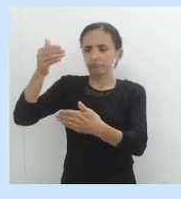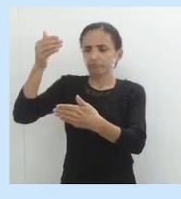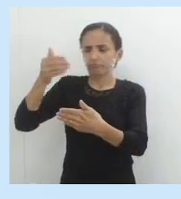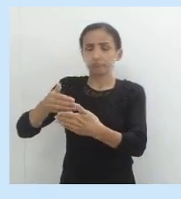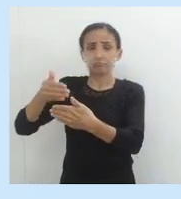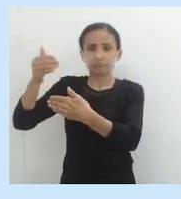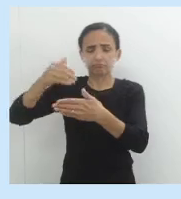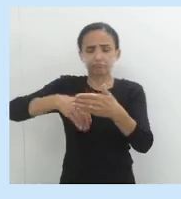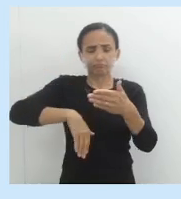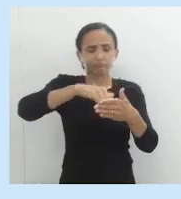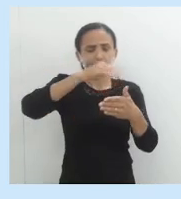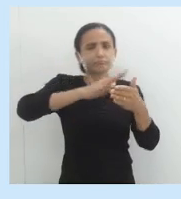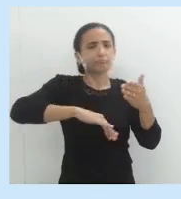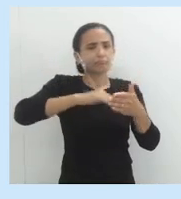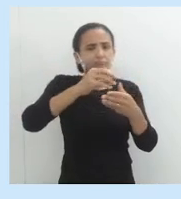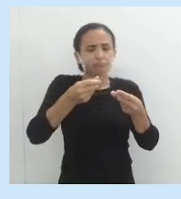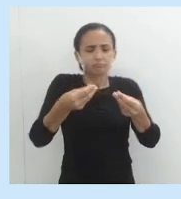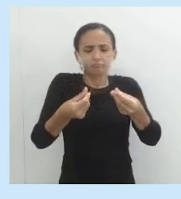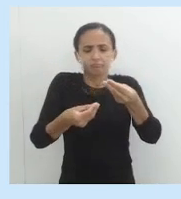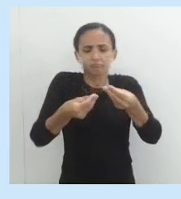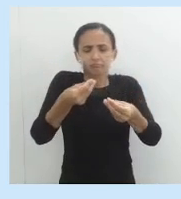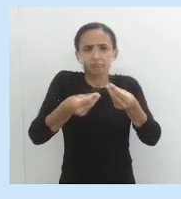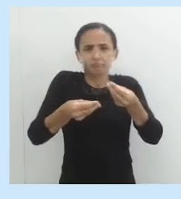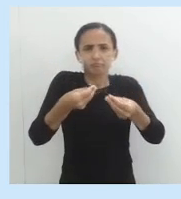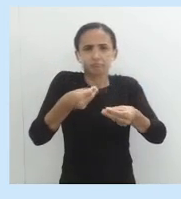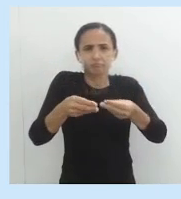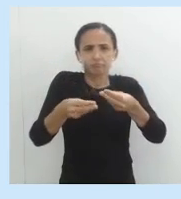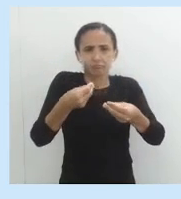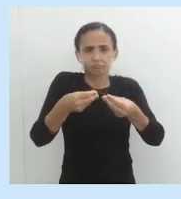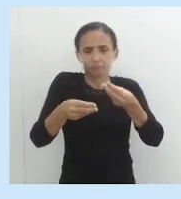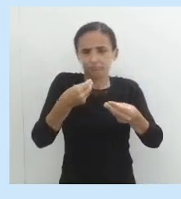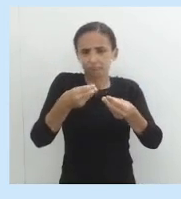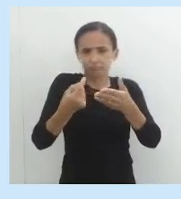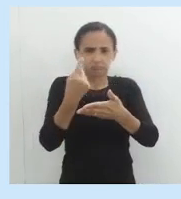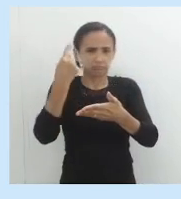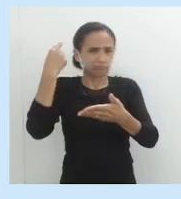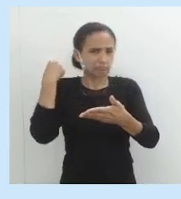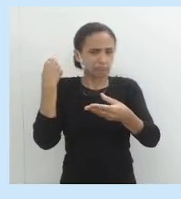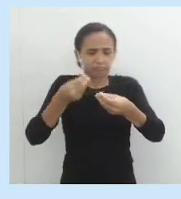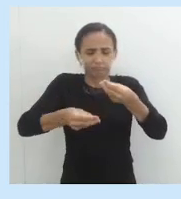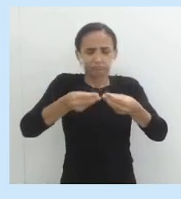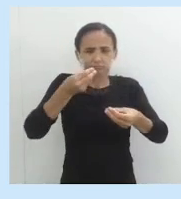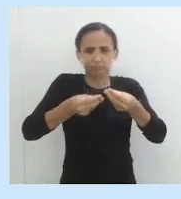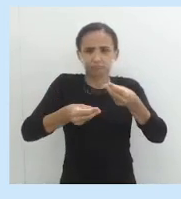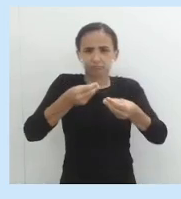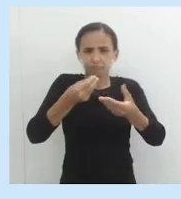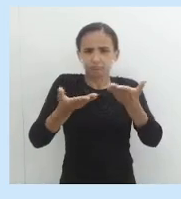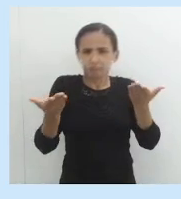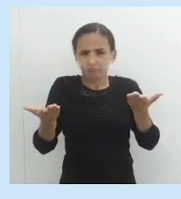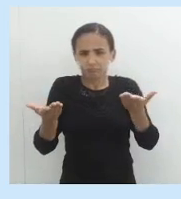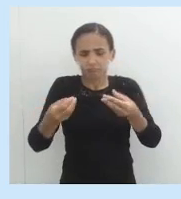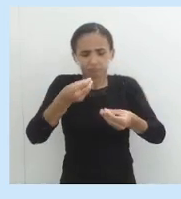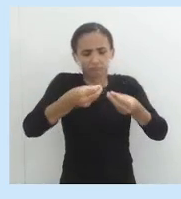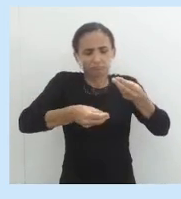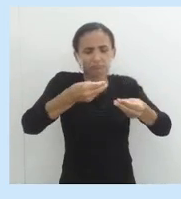ainda, vamos dizer, mole, né, então o cimento não era cimento na época, mas era assim, era o que se fazia,